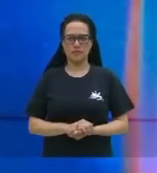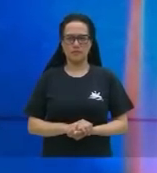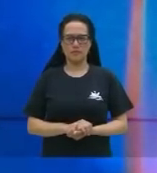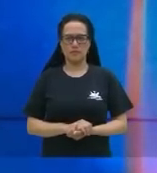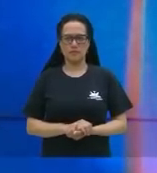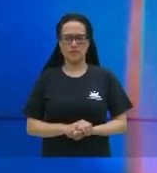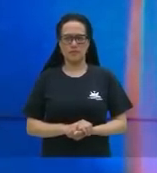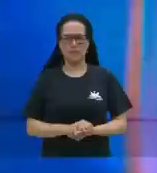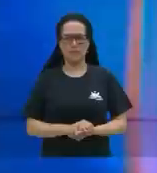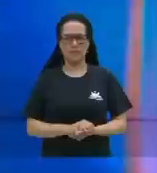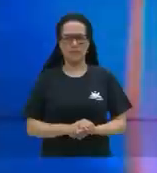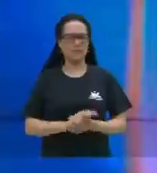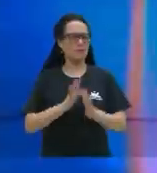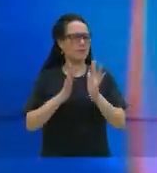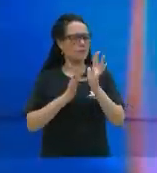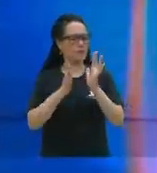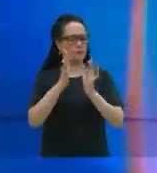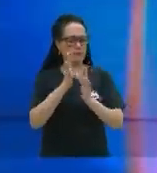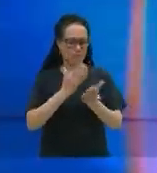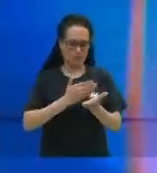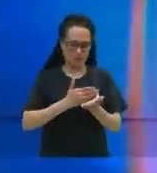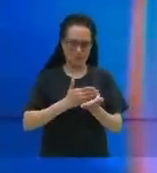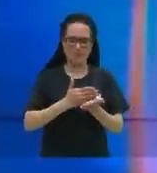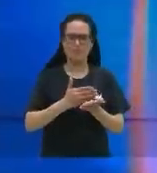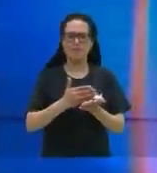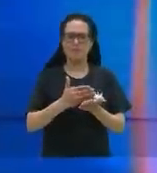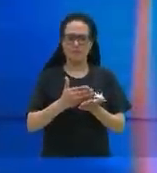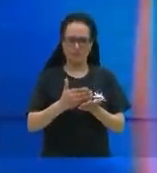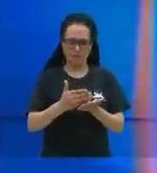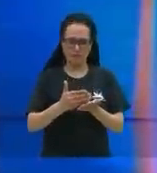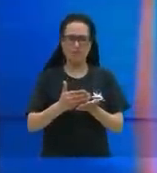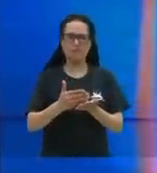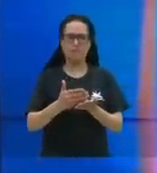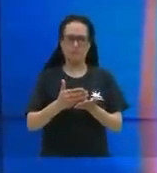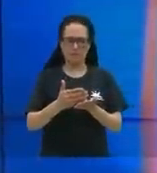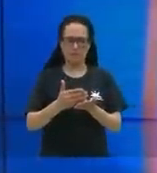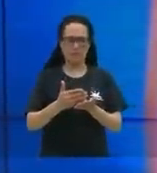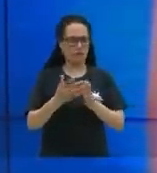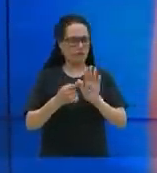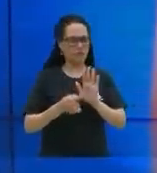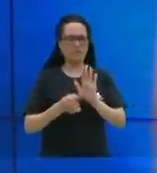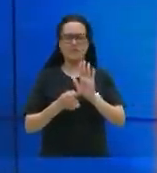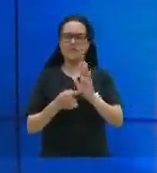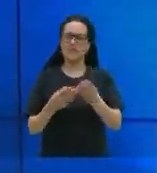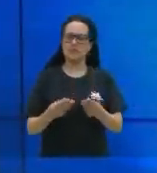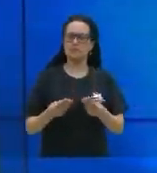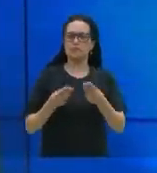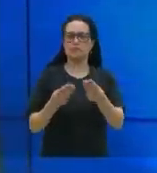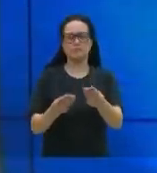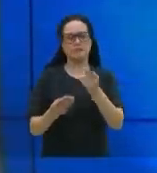É Jesus que toma a iniciativa de oferecer a água que cura.